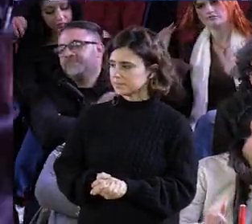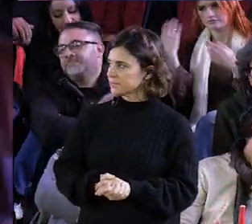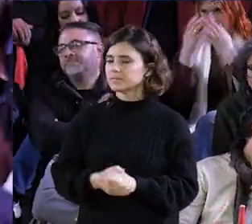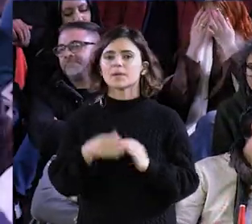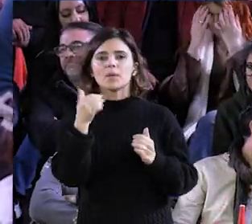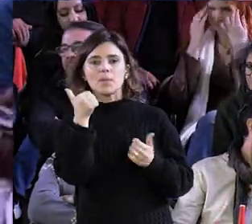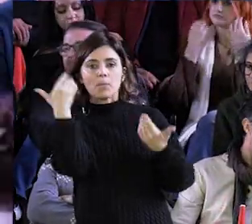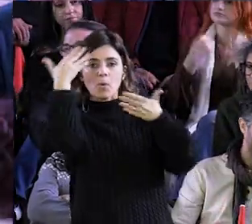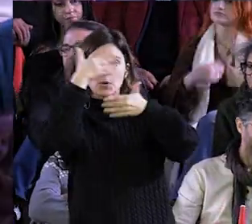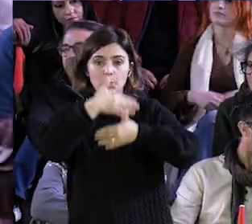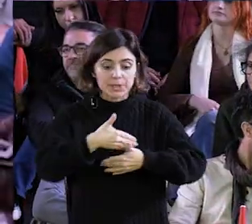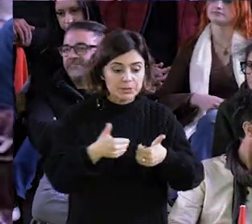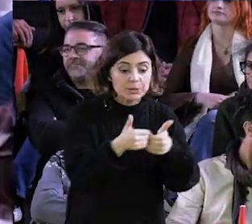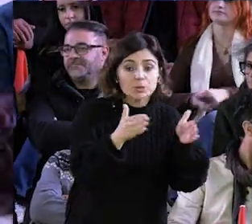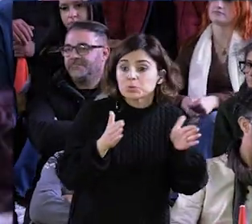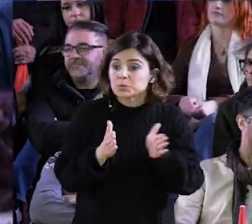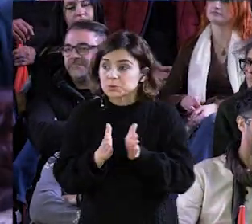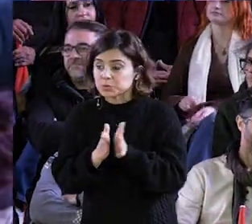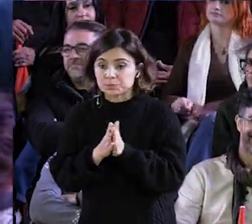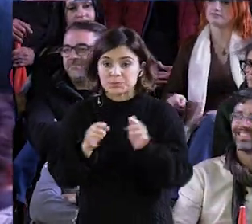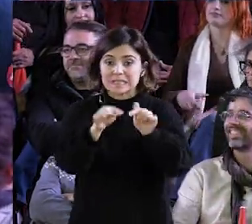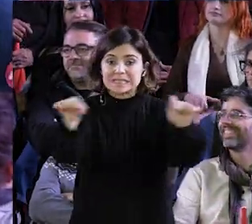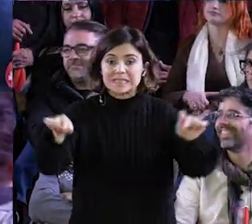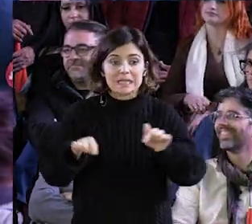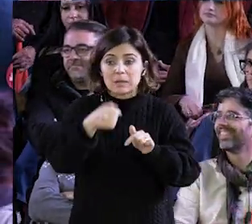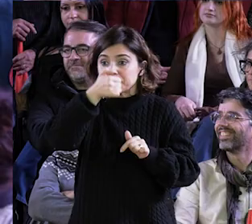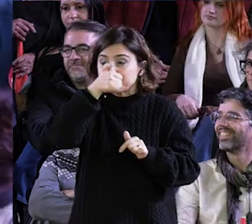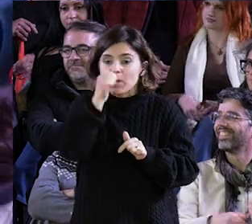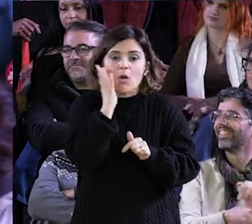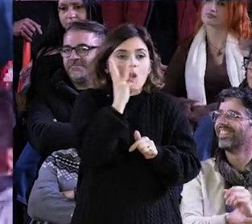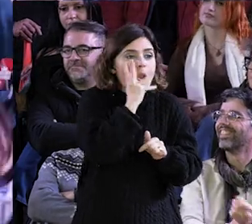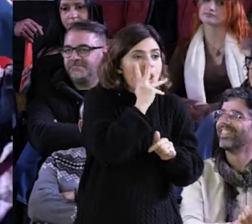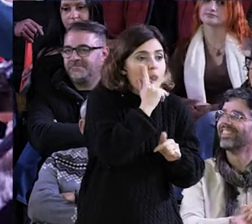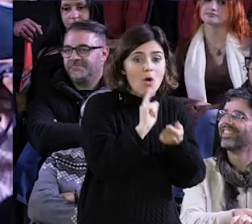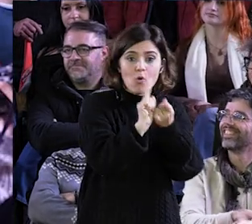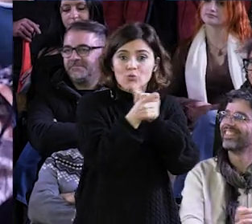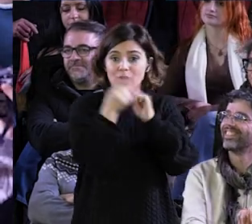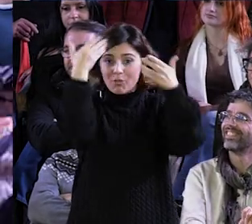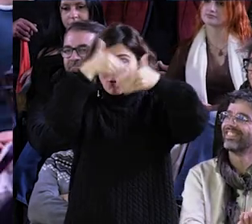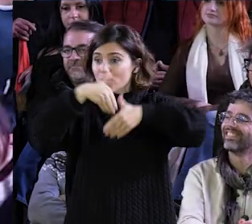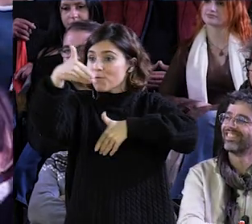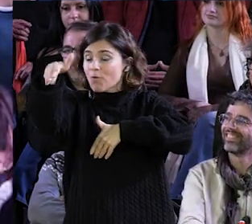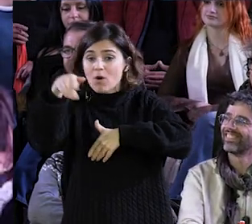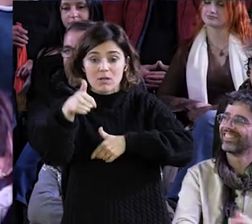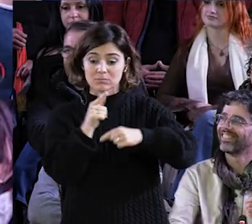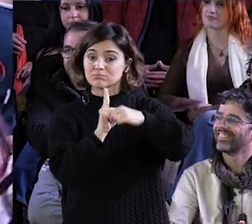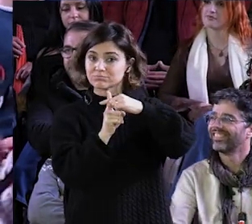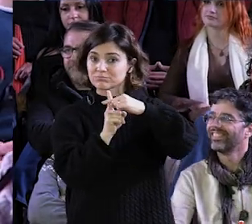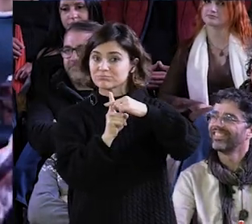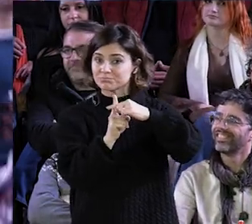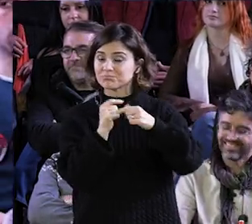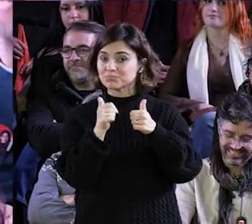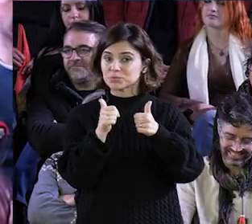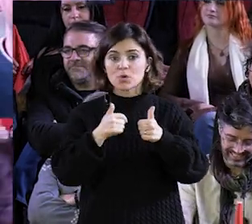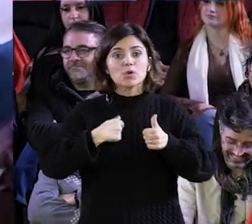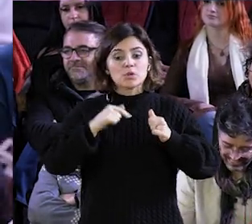Boa noite a todos e a todas. Esta sala está cheia, está quente, ao contrário da noite lá fora, e isso é muito bom. Eu